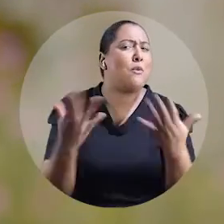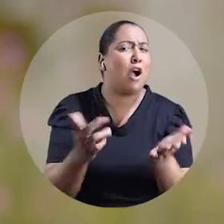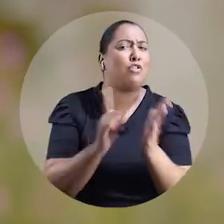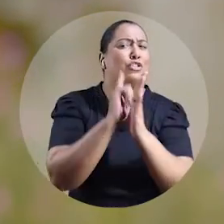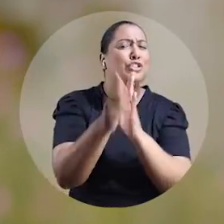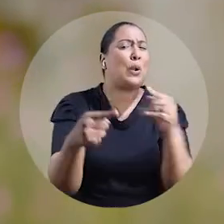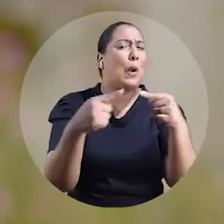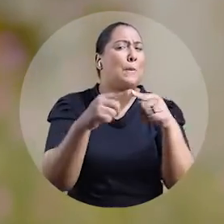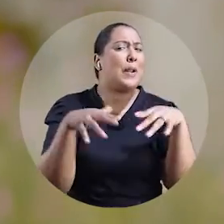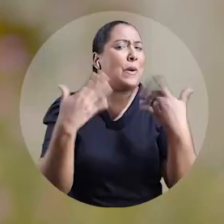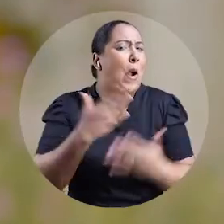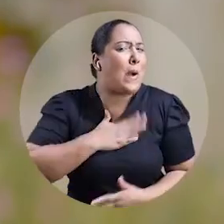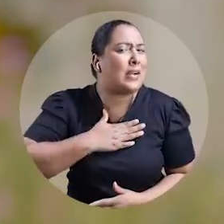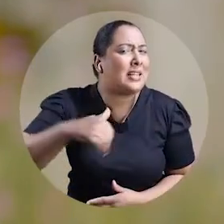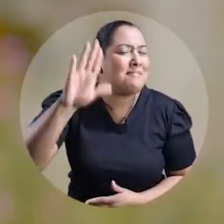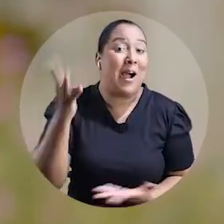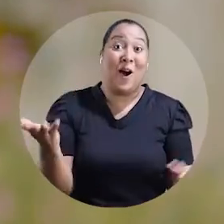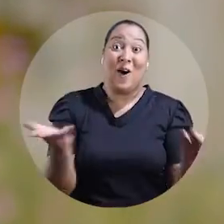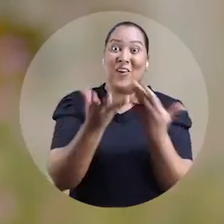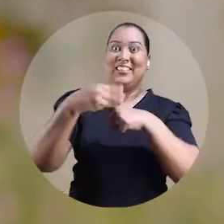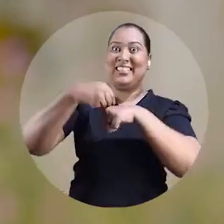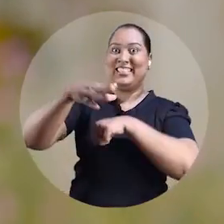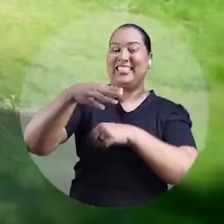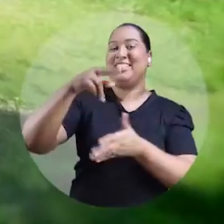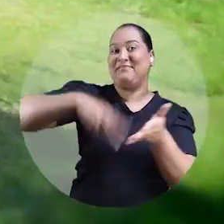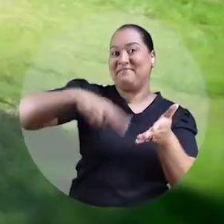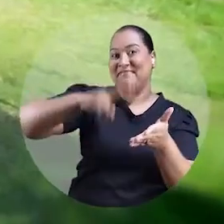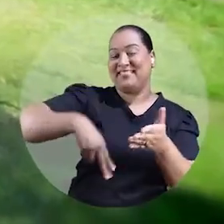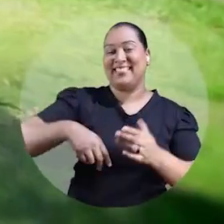preferido? É hora da nossa dica de leitura.